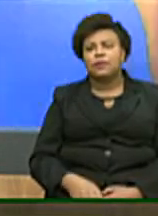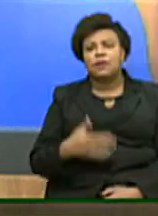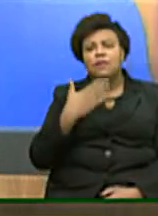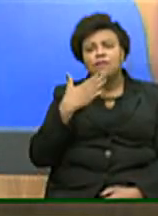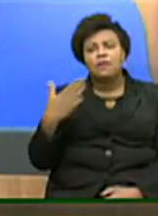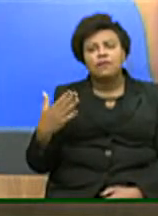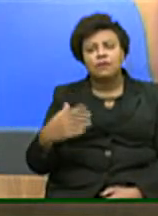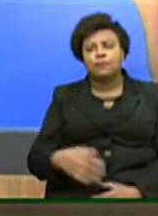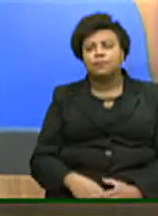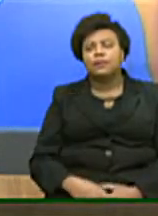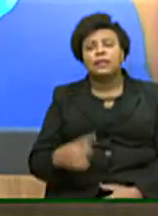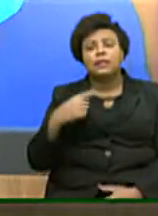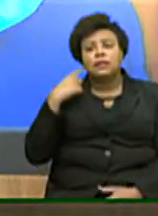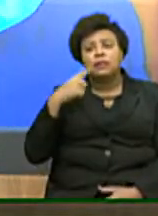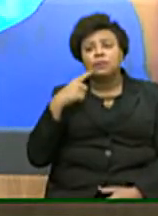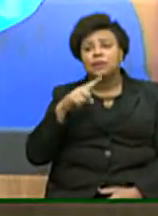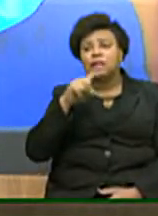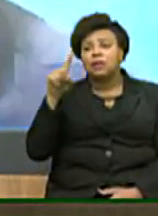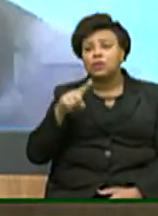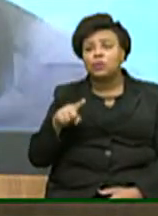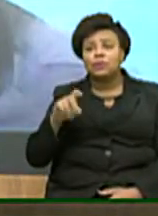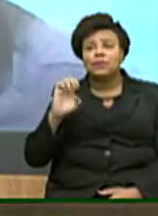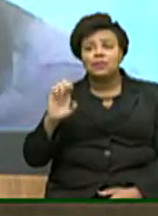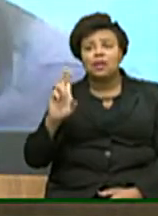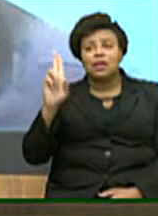Favorável, presidente. Deputado Zé Nunes.